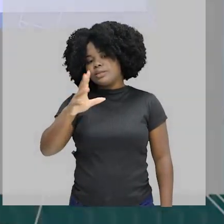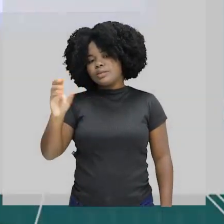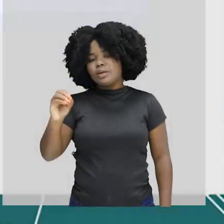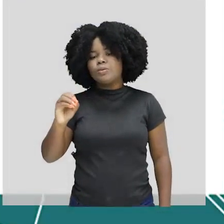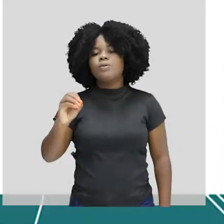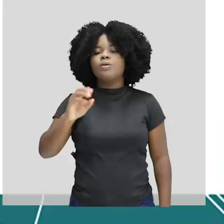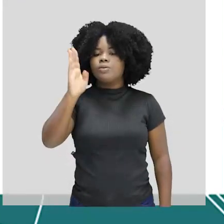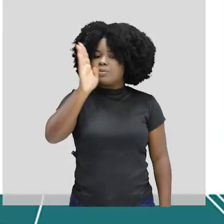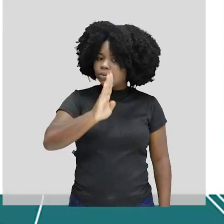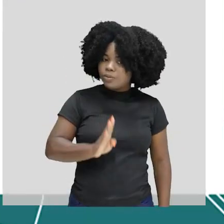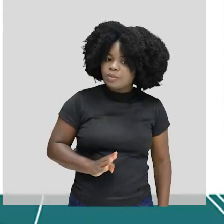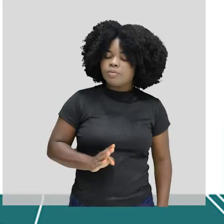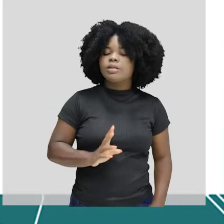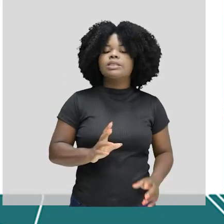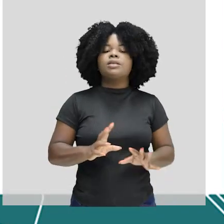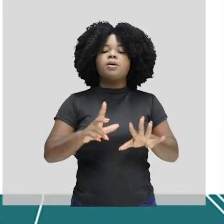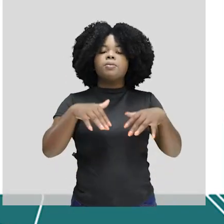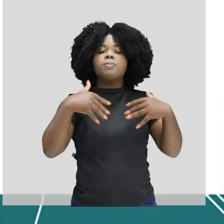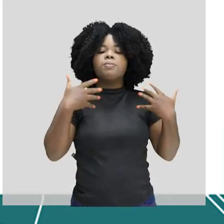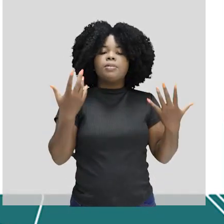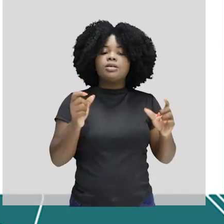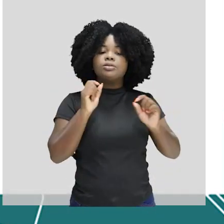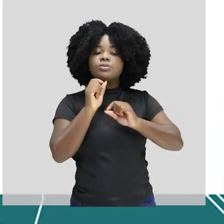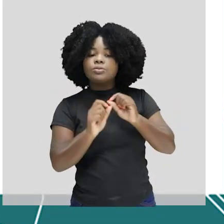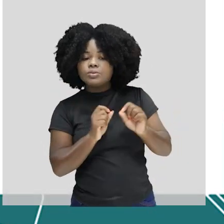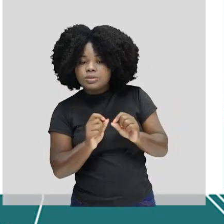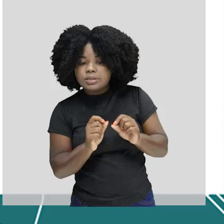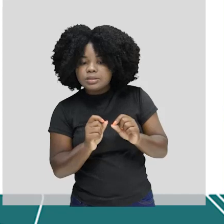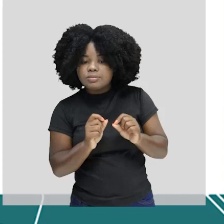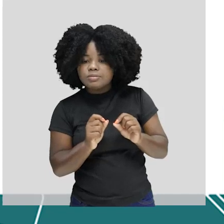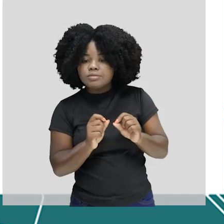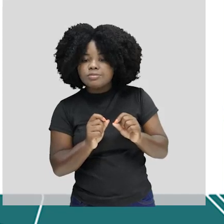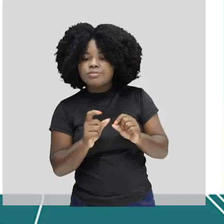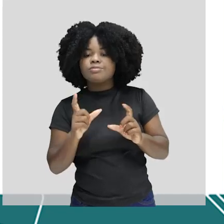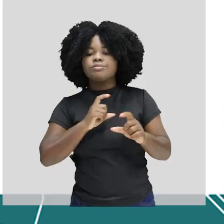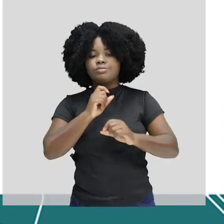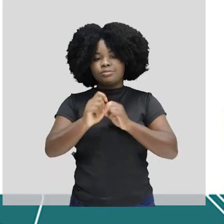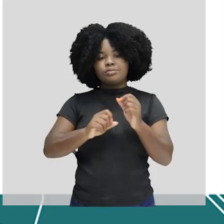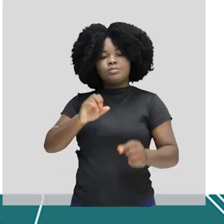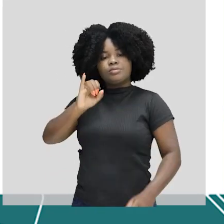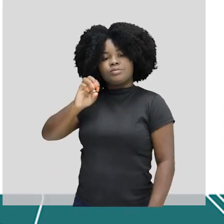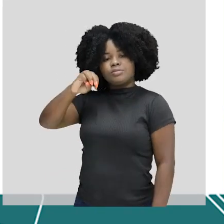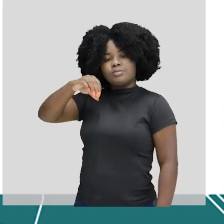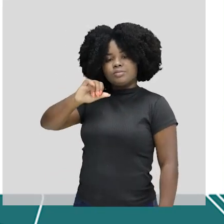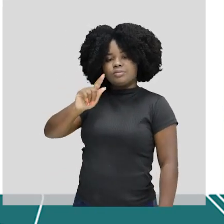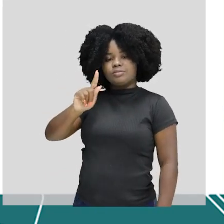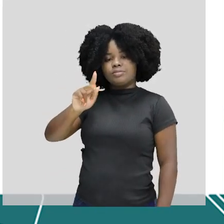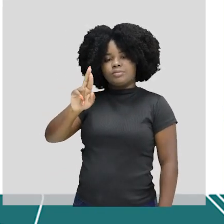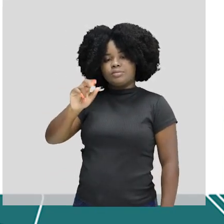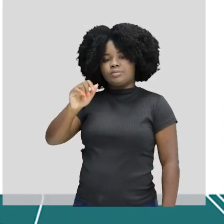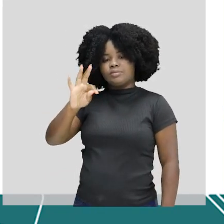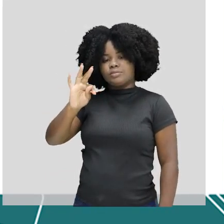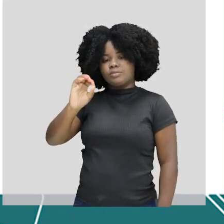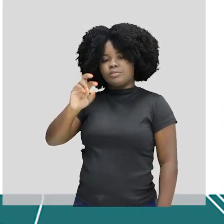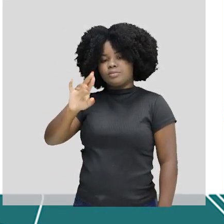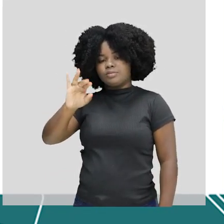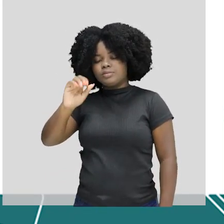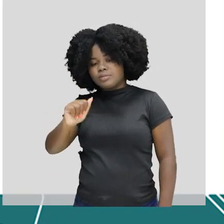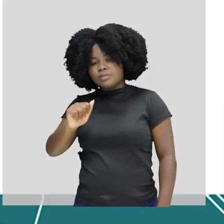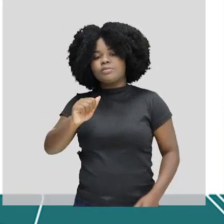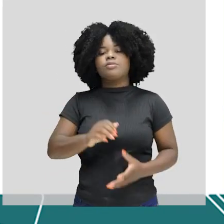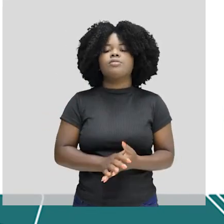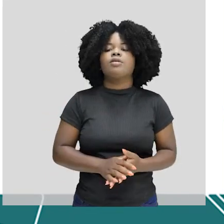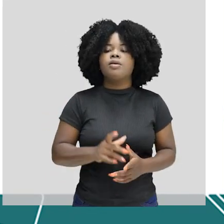vamos falar sobre o papel das correntes imigratórias para a formação populacional do Brasil e, é